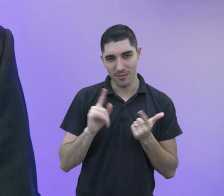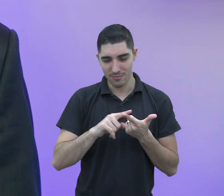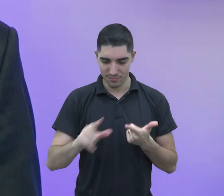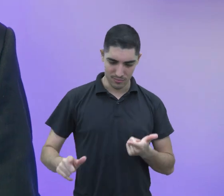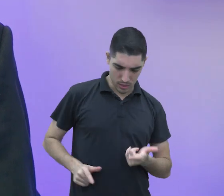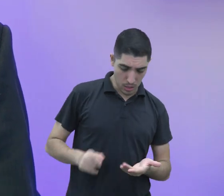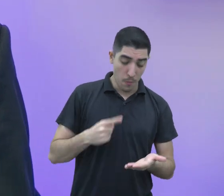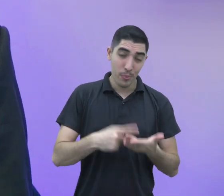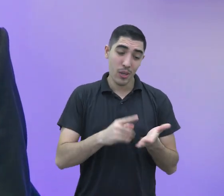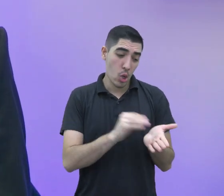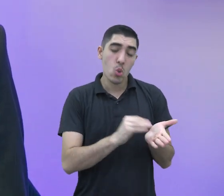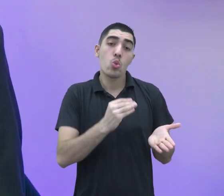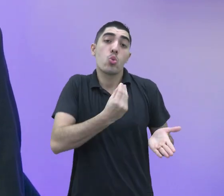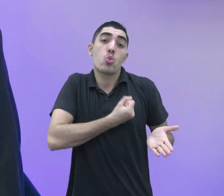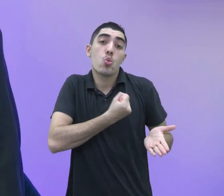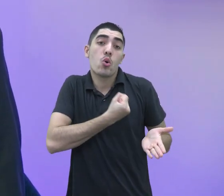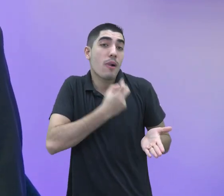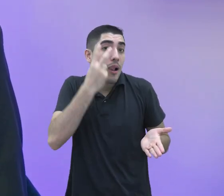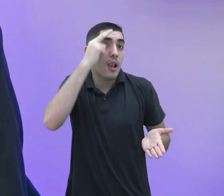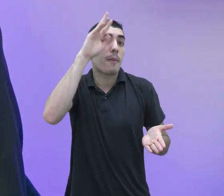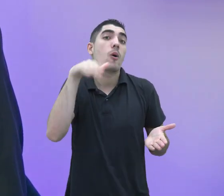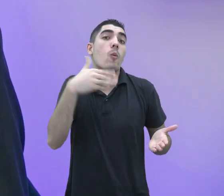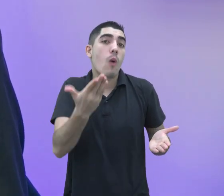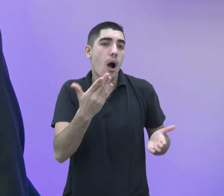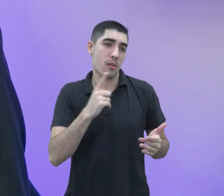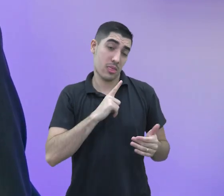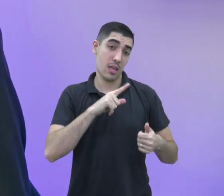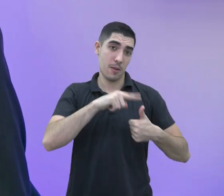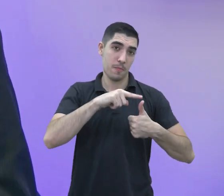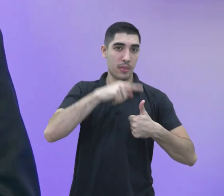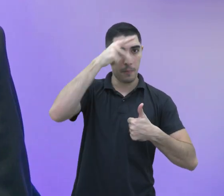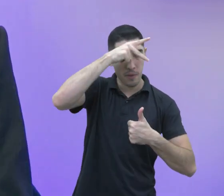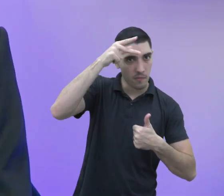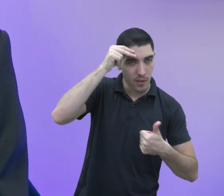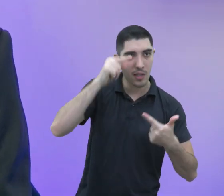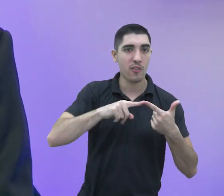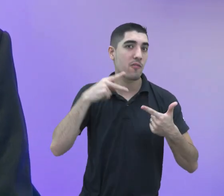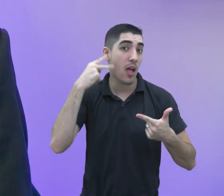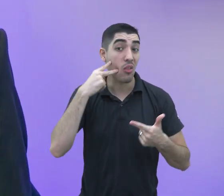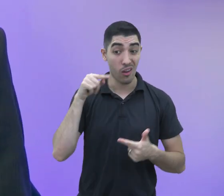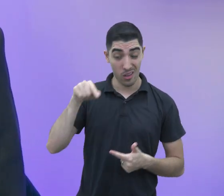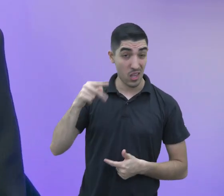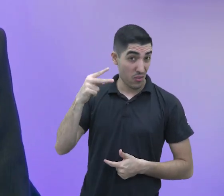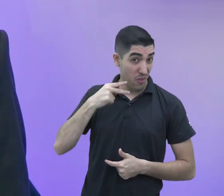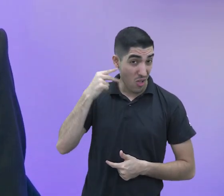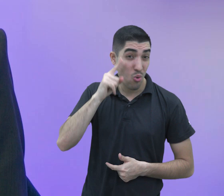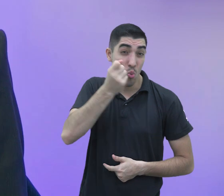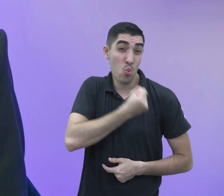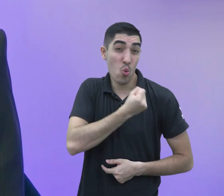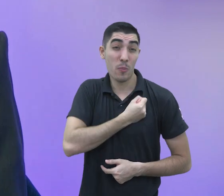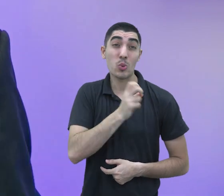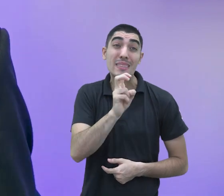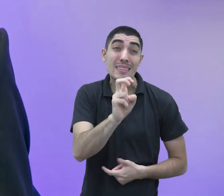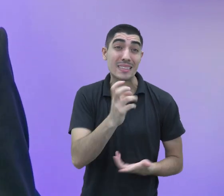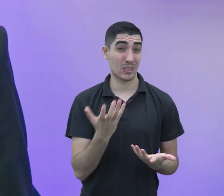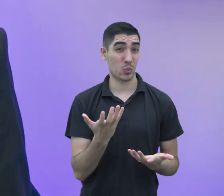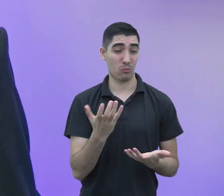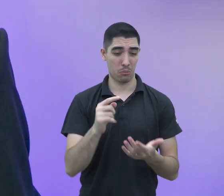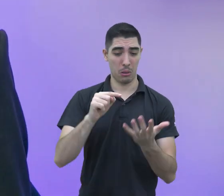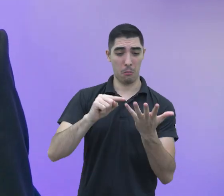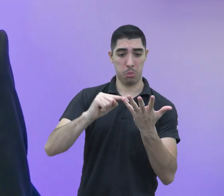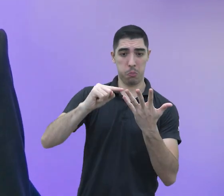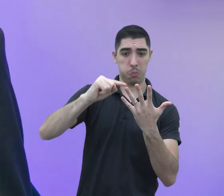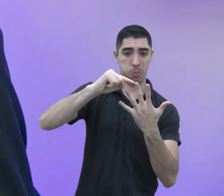anotado quais são os números do candidatos, já que nós temos eleição para prefeito e vereador são 5 números. Então as pessoas podem